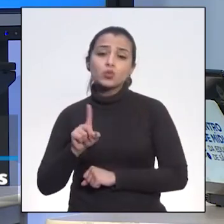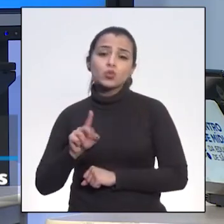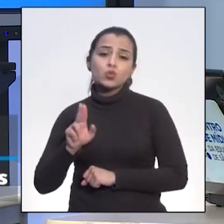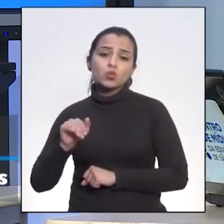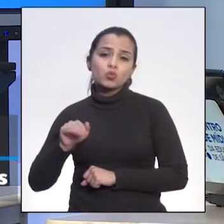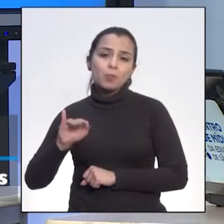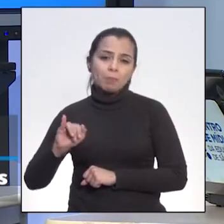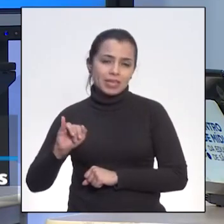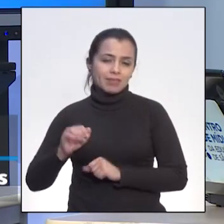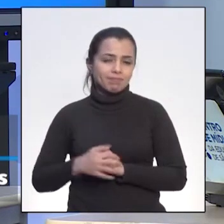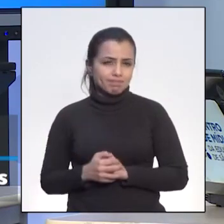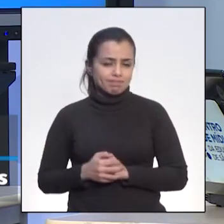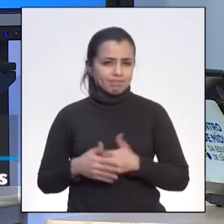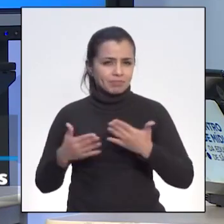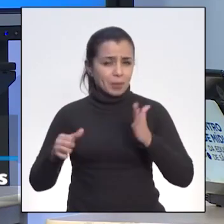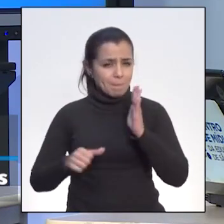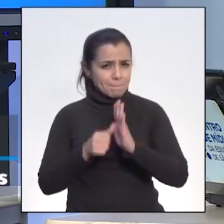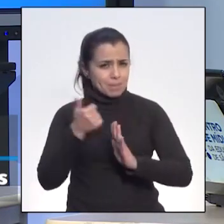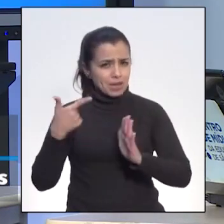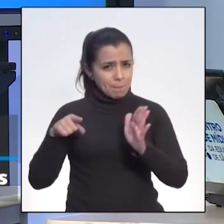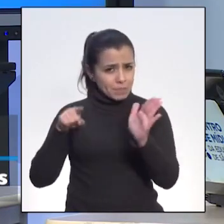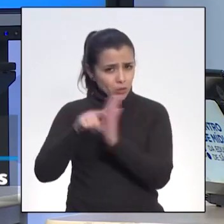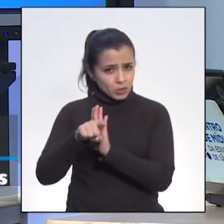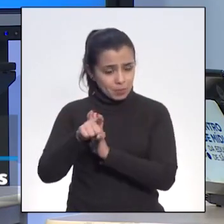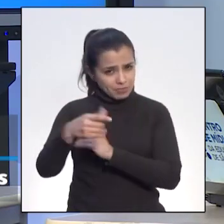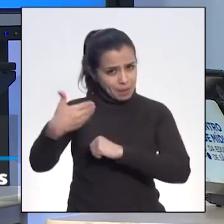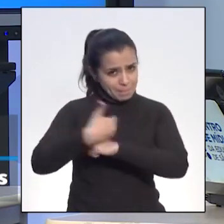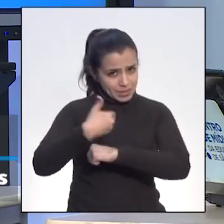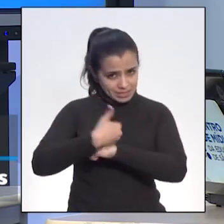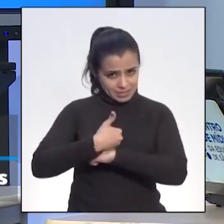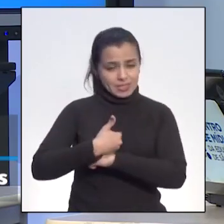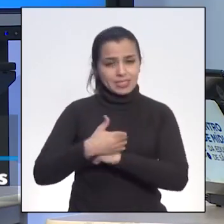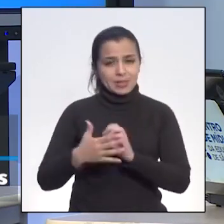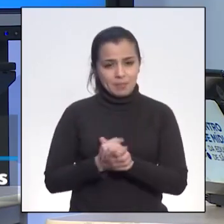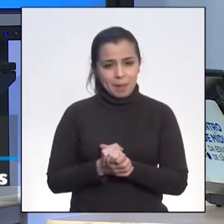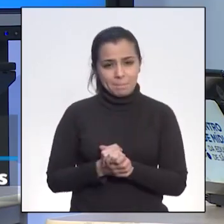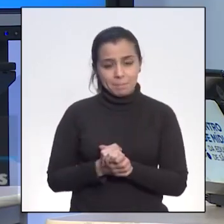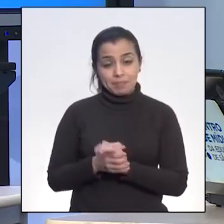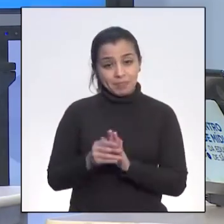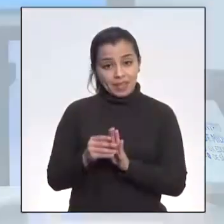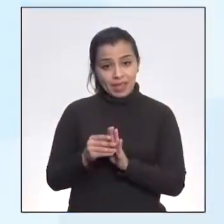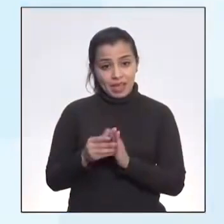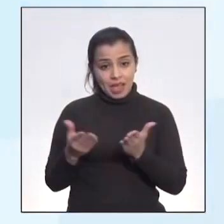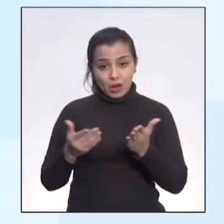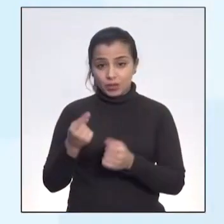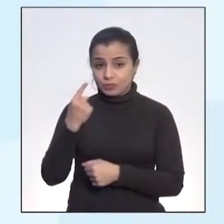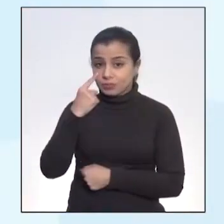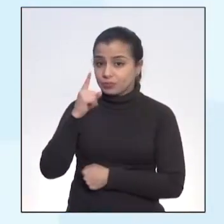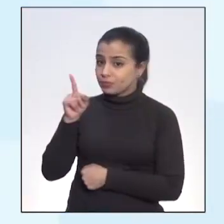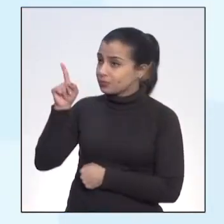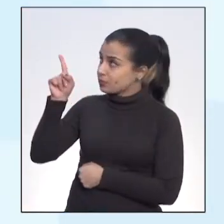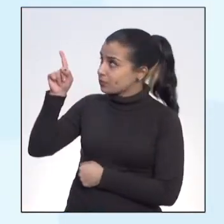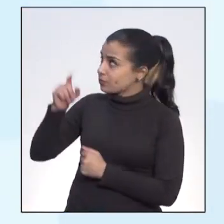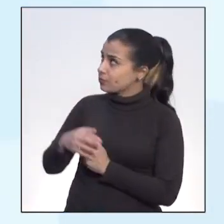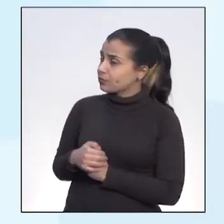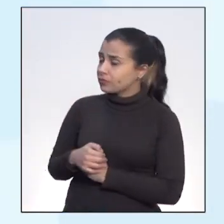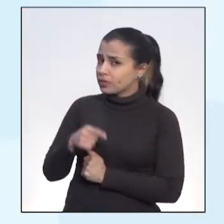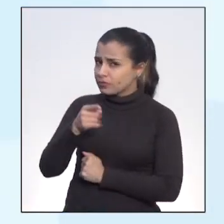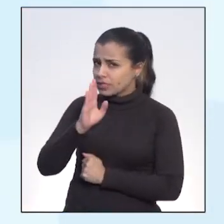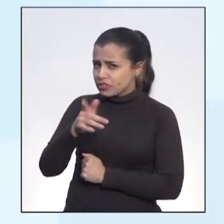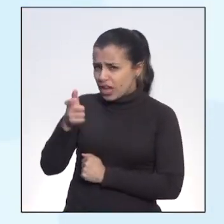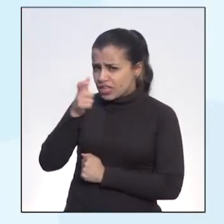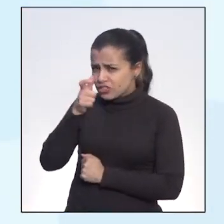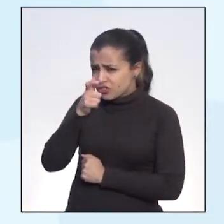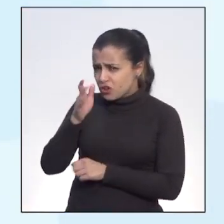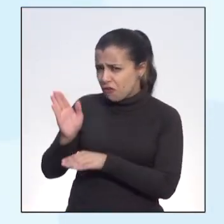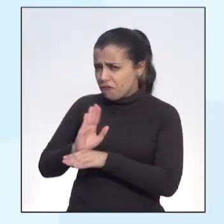zumbis. Então, primeira pergunta para você participar conosco sobre resenhas críticas. Respondam aqui na tela. Você já assistiu a